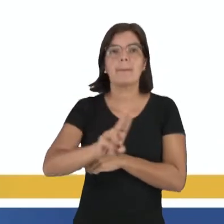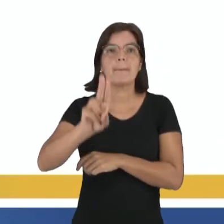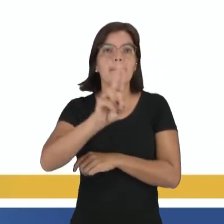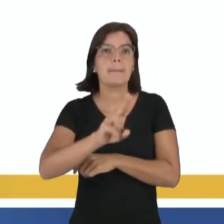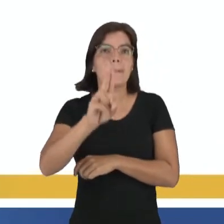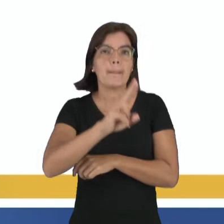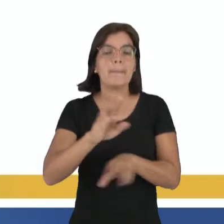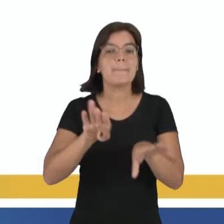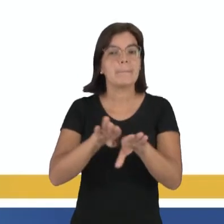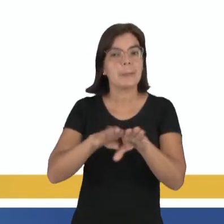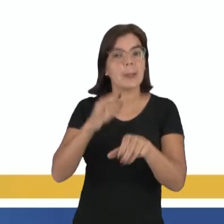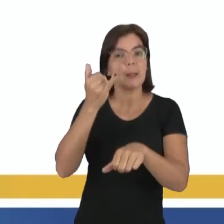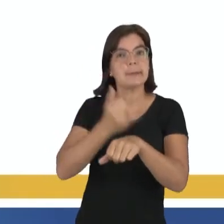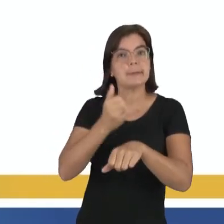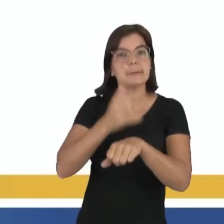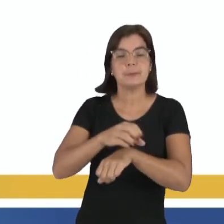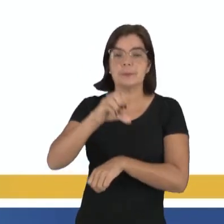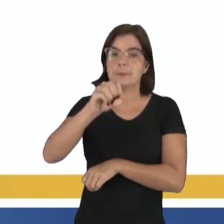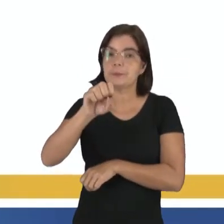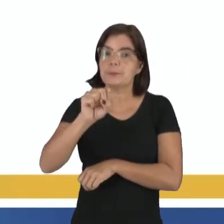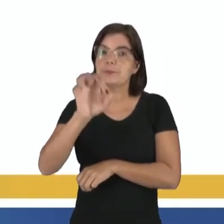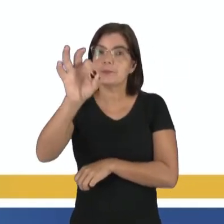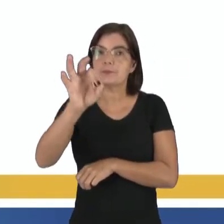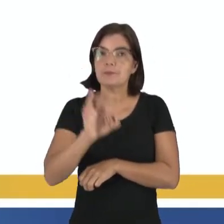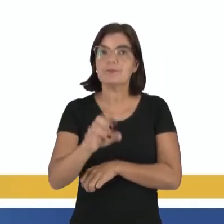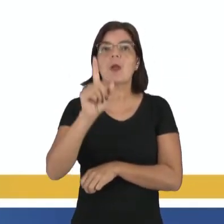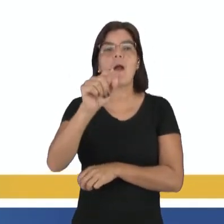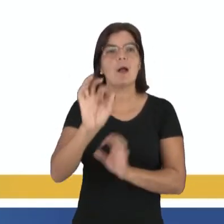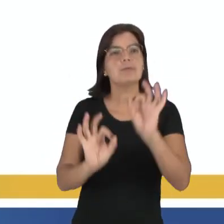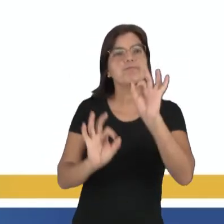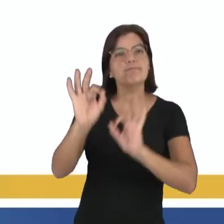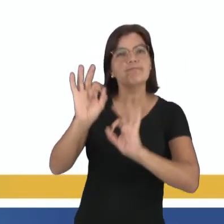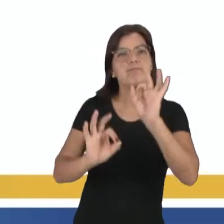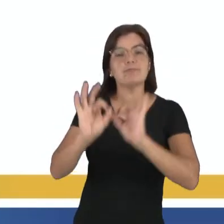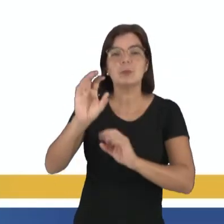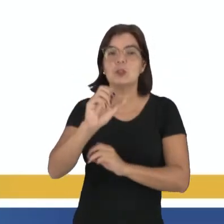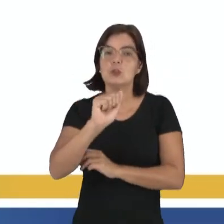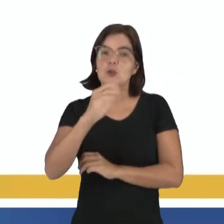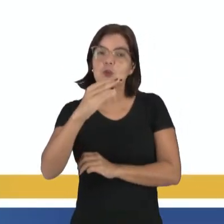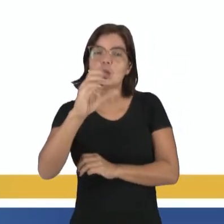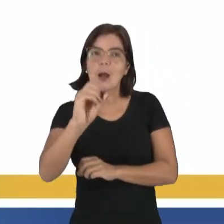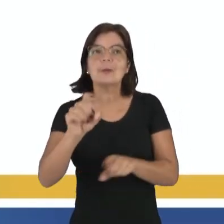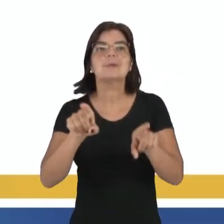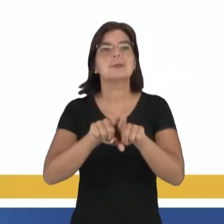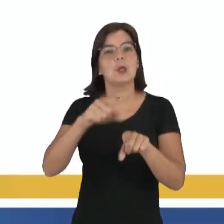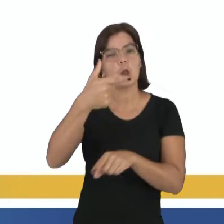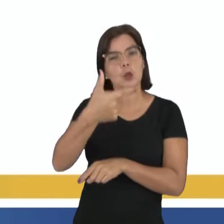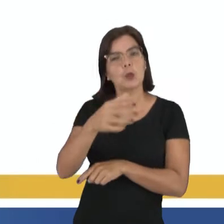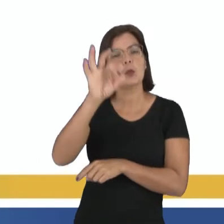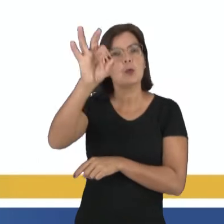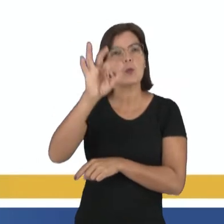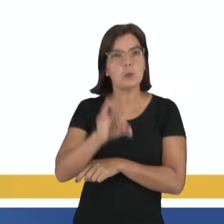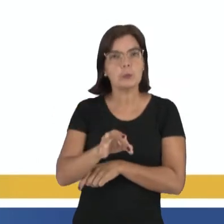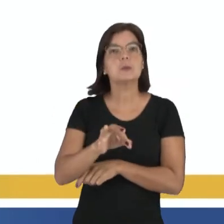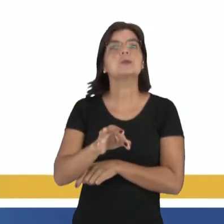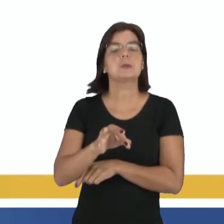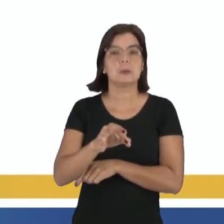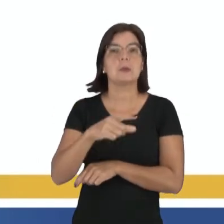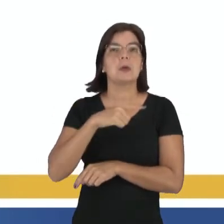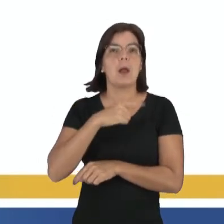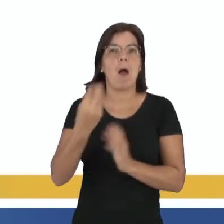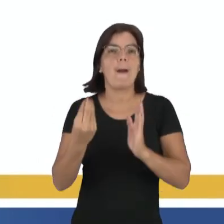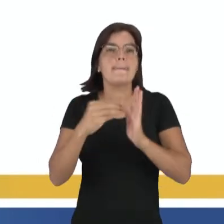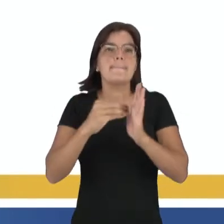do minério de ferro, 98%, é a fabricação de aço, tendo 2% restante